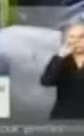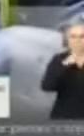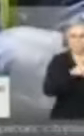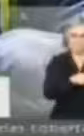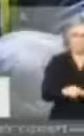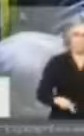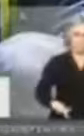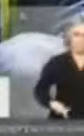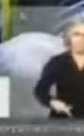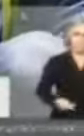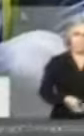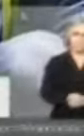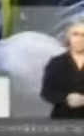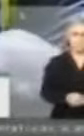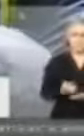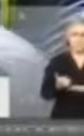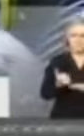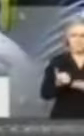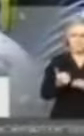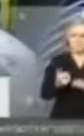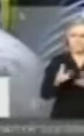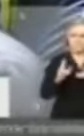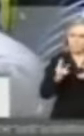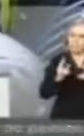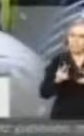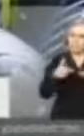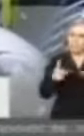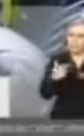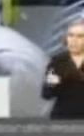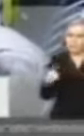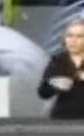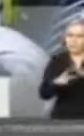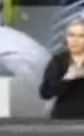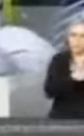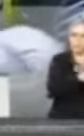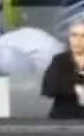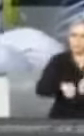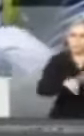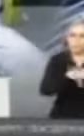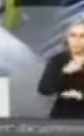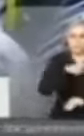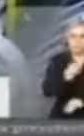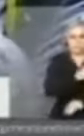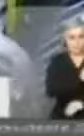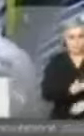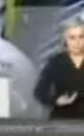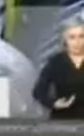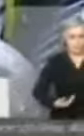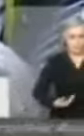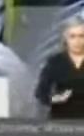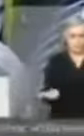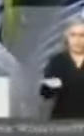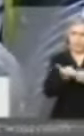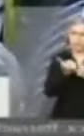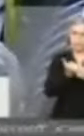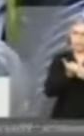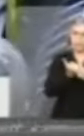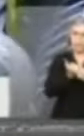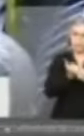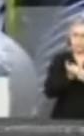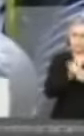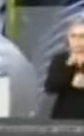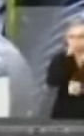presidente, pelo combate à corrupção que ficou cristalizada neste governo, em nome da força do